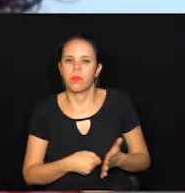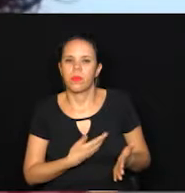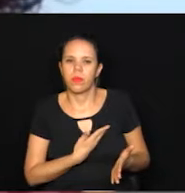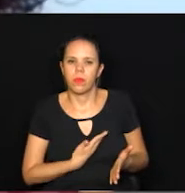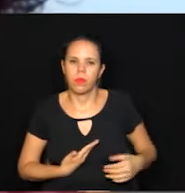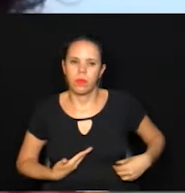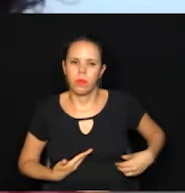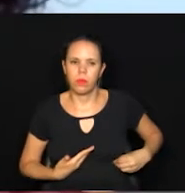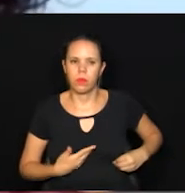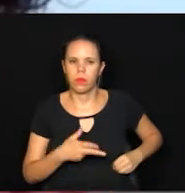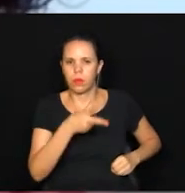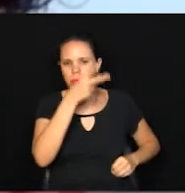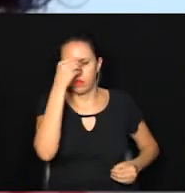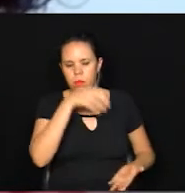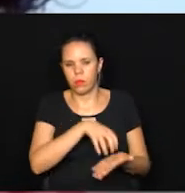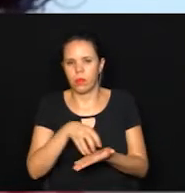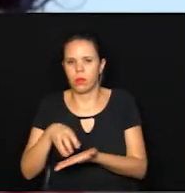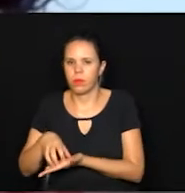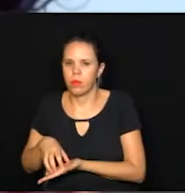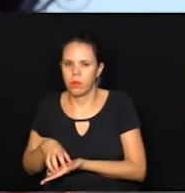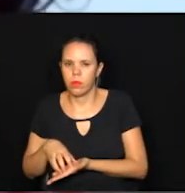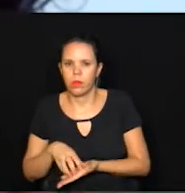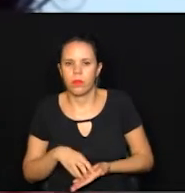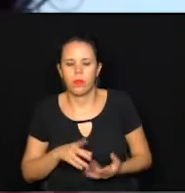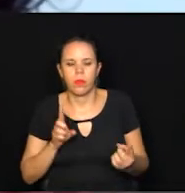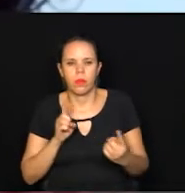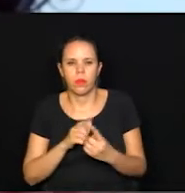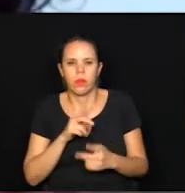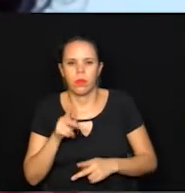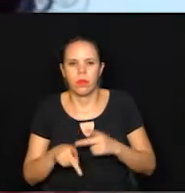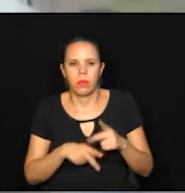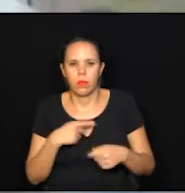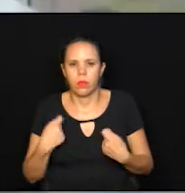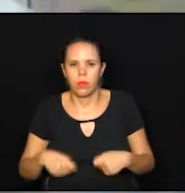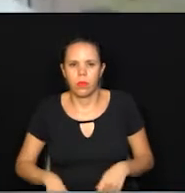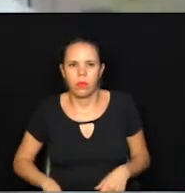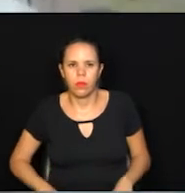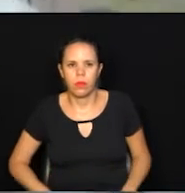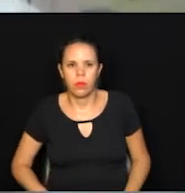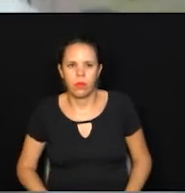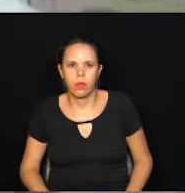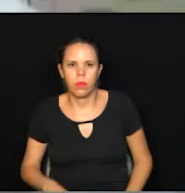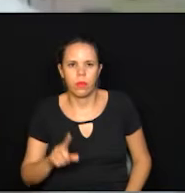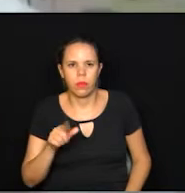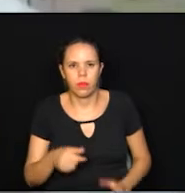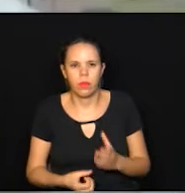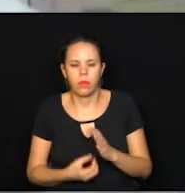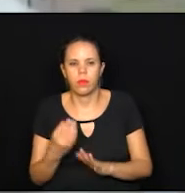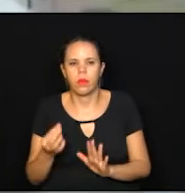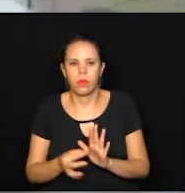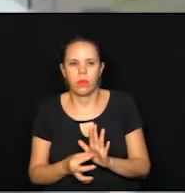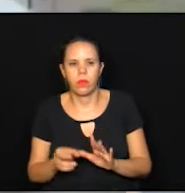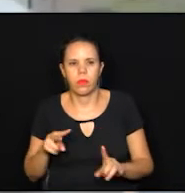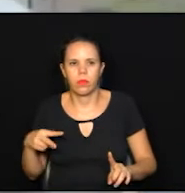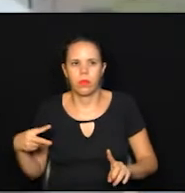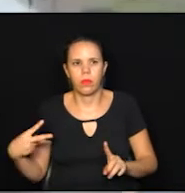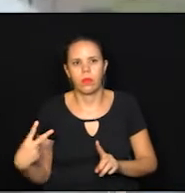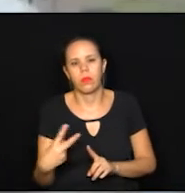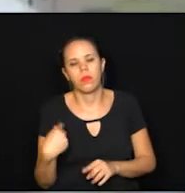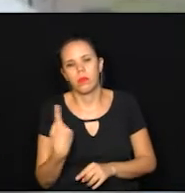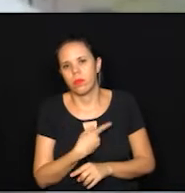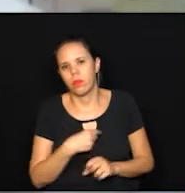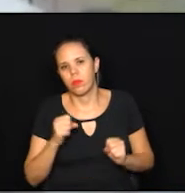equipamentos públicos para, enfim, atender aquela população que tanto precisa. Quero manifestar a expectativa, né, que a